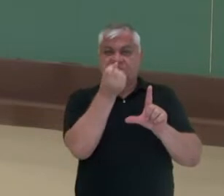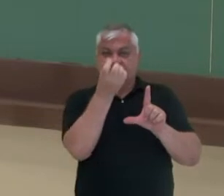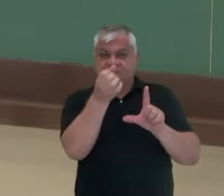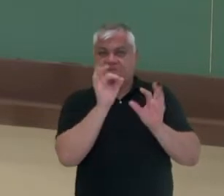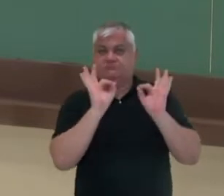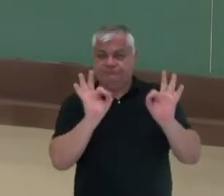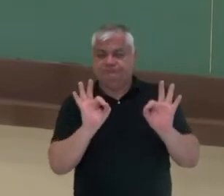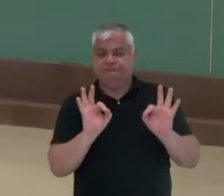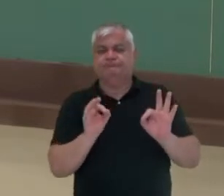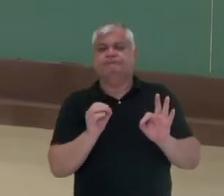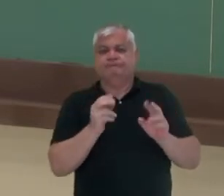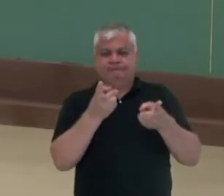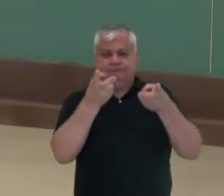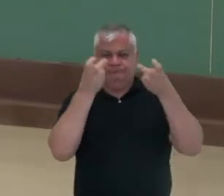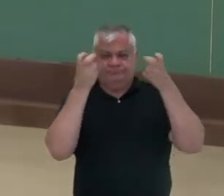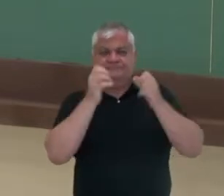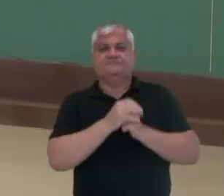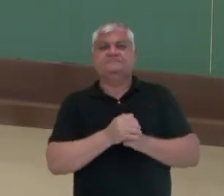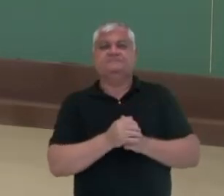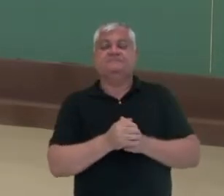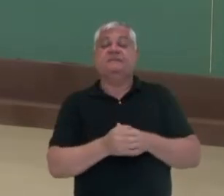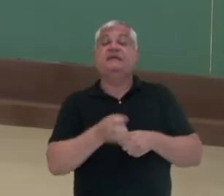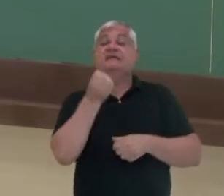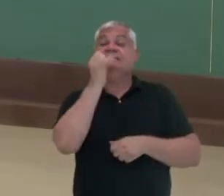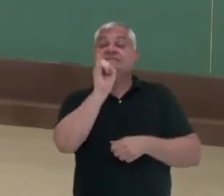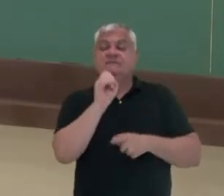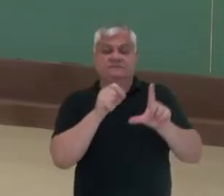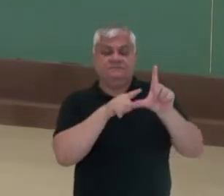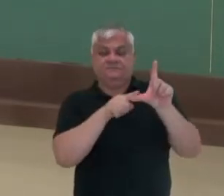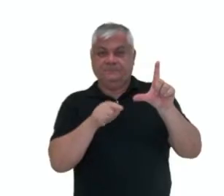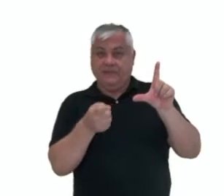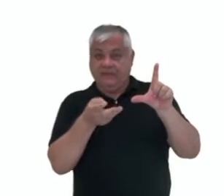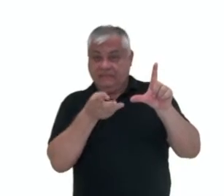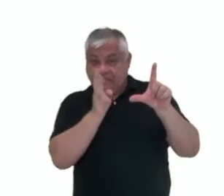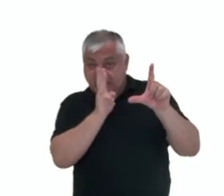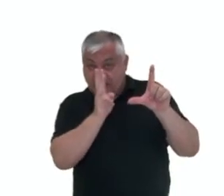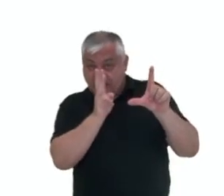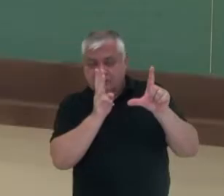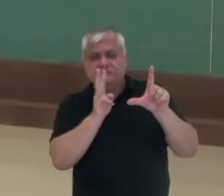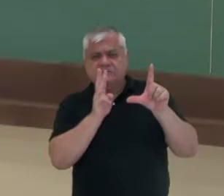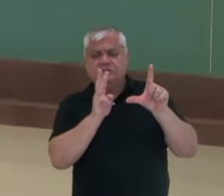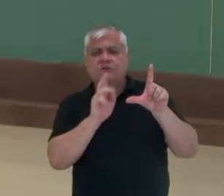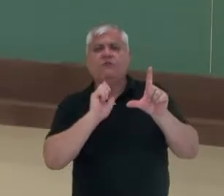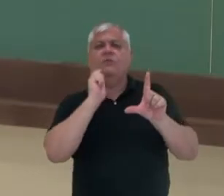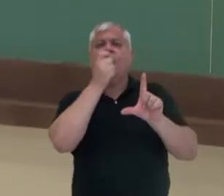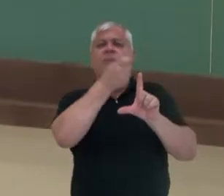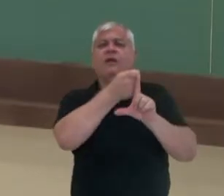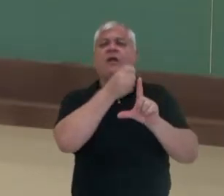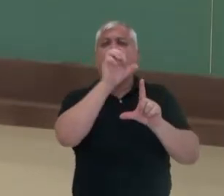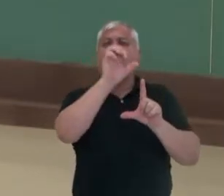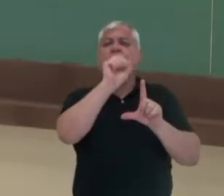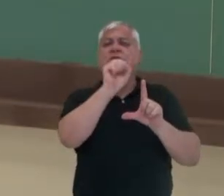58,16. Isso eu já posso ver pelo gráfico. Se eu comprar 3 quilos de café, eu vou pagar R$